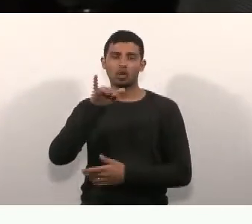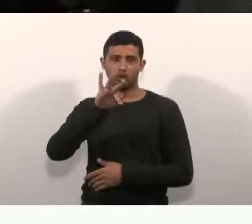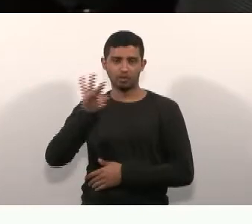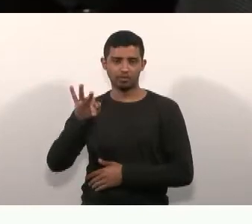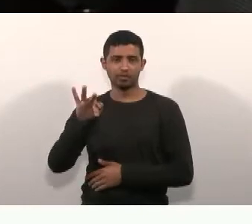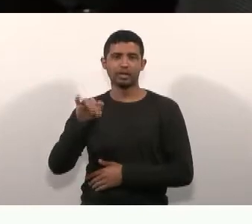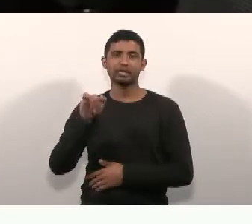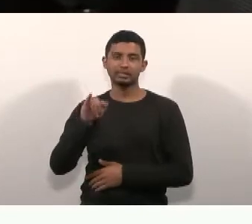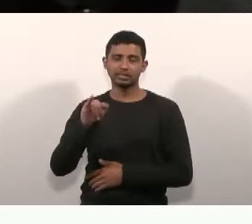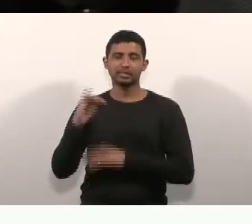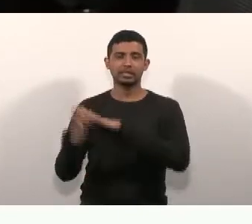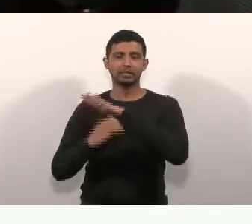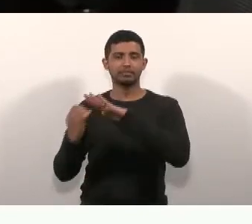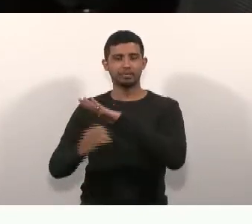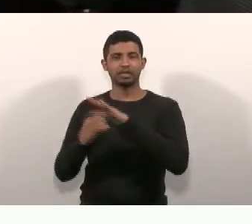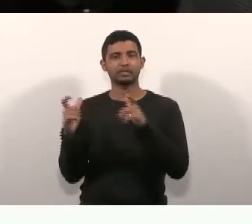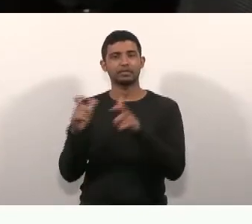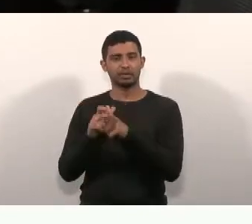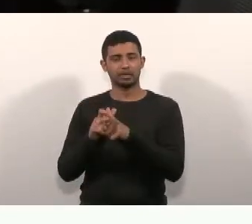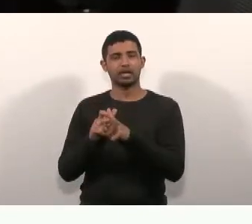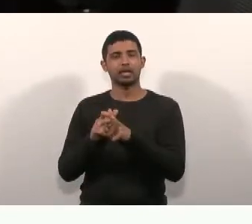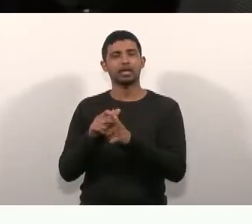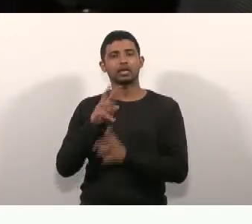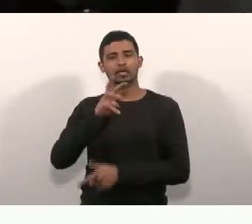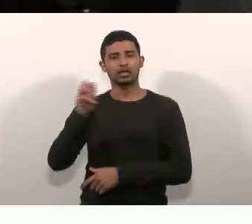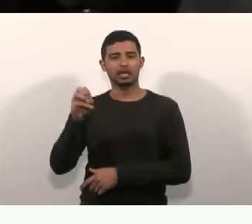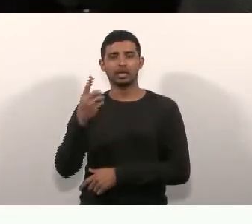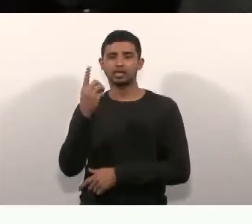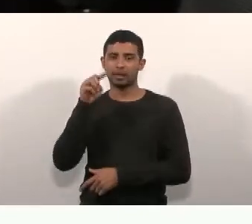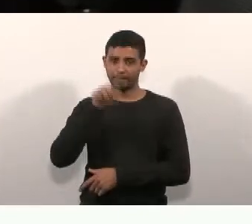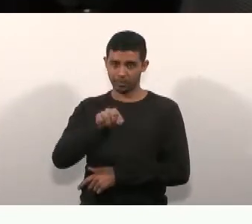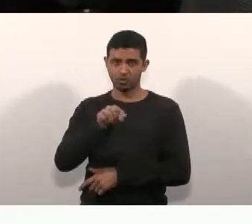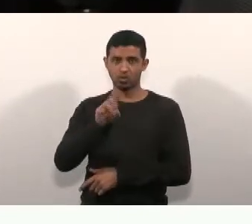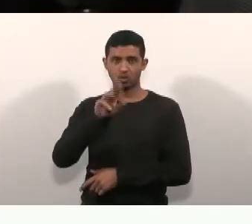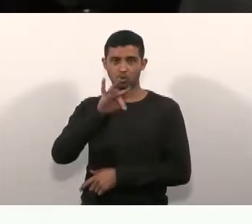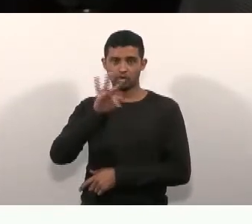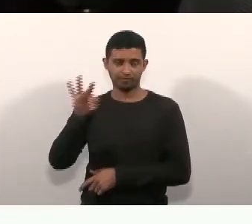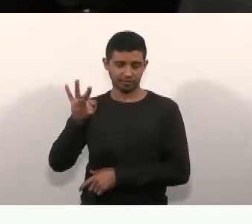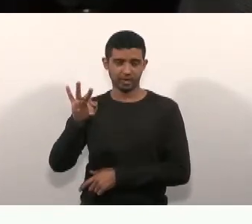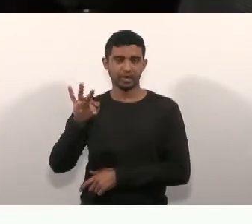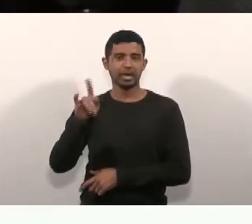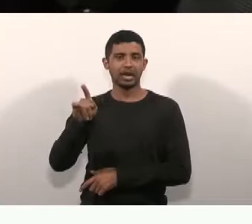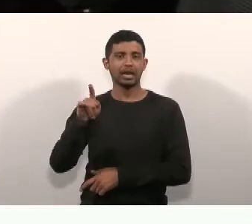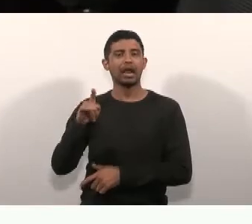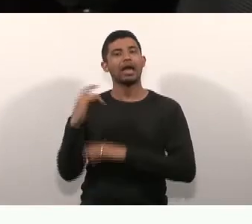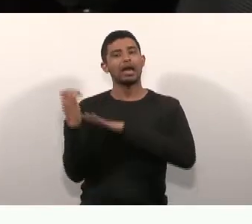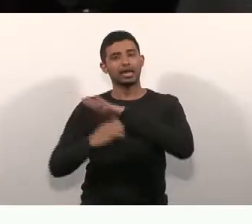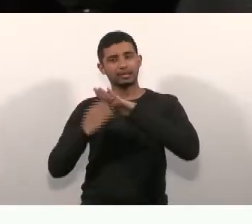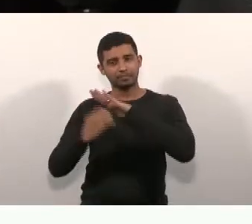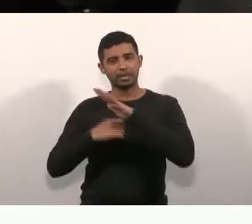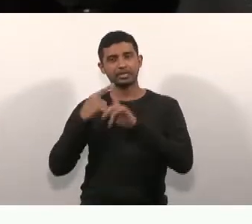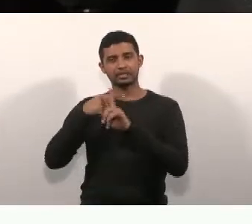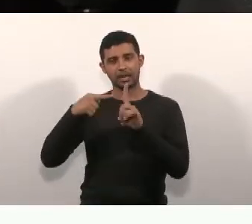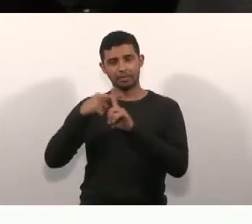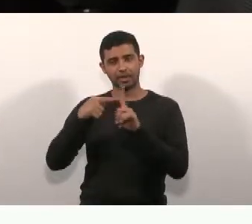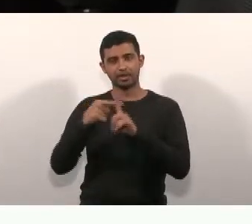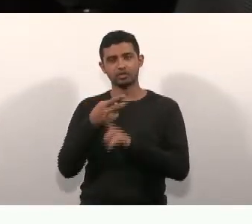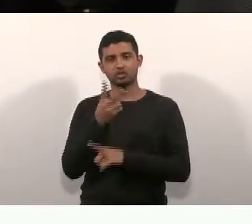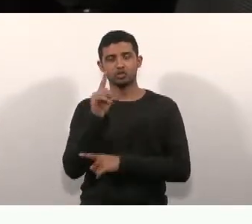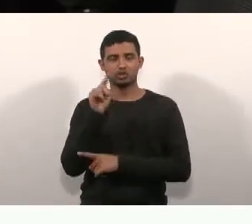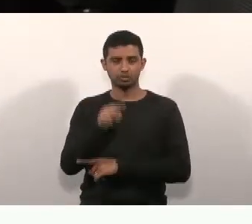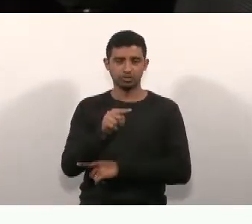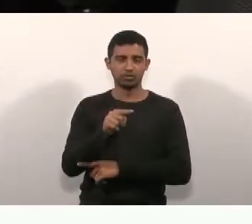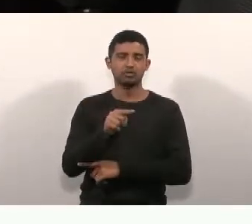pequeno porte, multa de 500 a 1.000 UFs. 4. No caso de empresa de médio porte, multa de 1.000 a